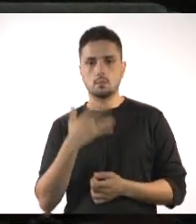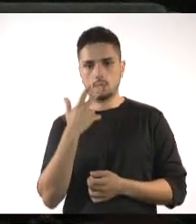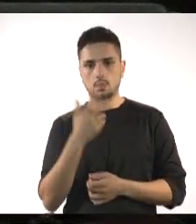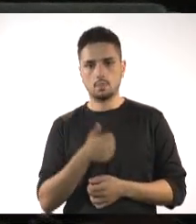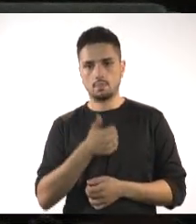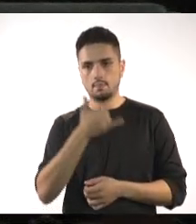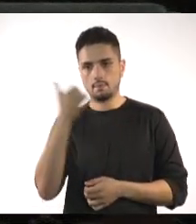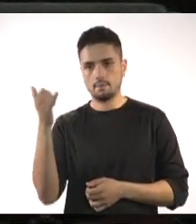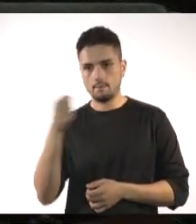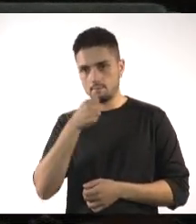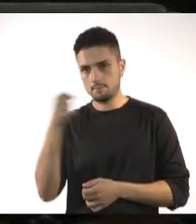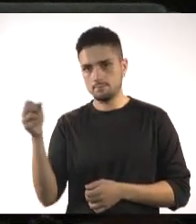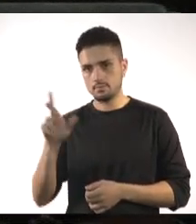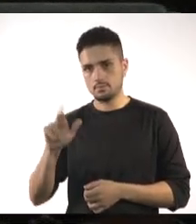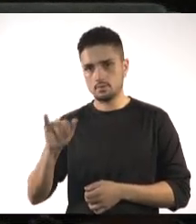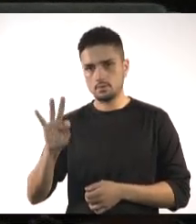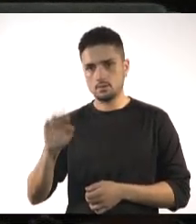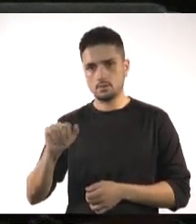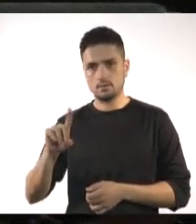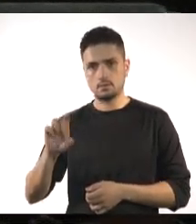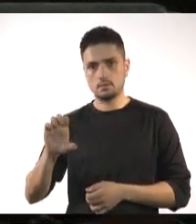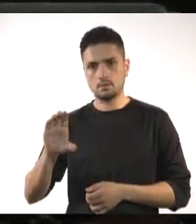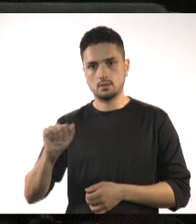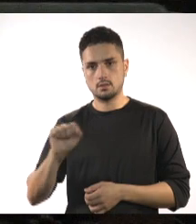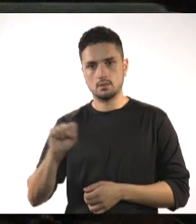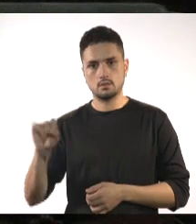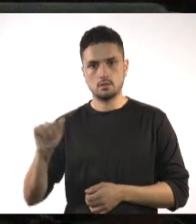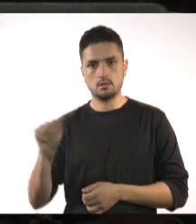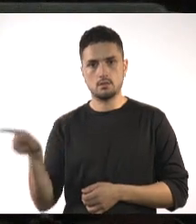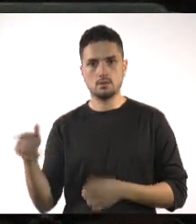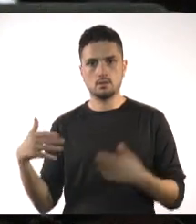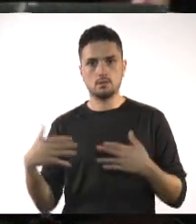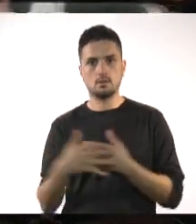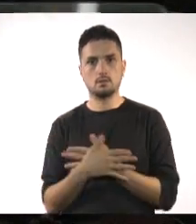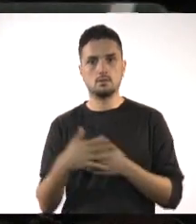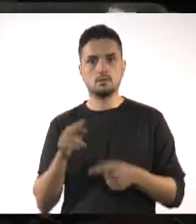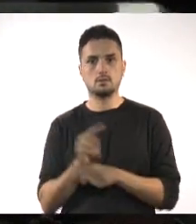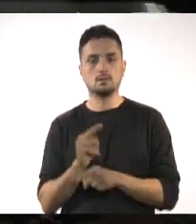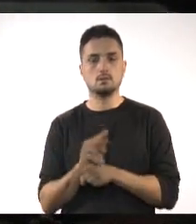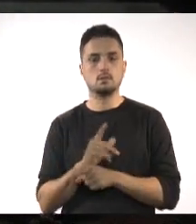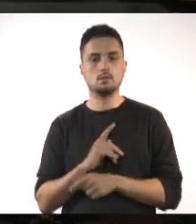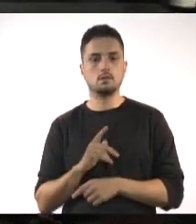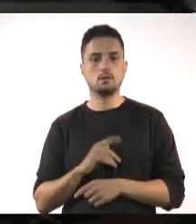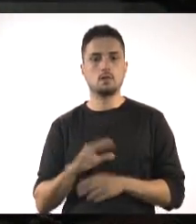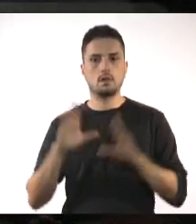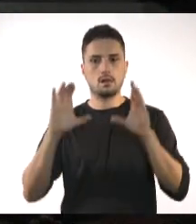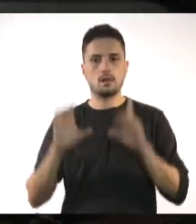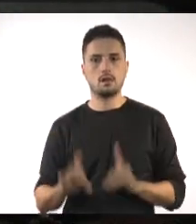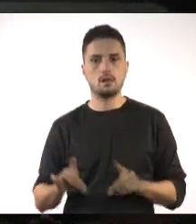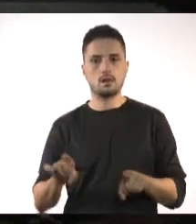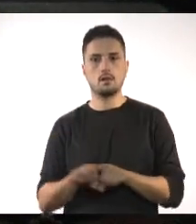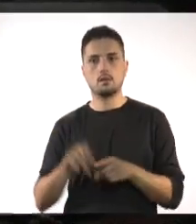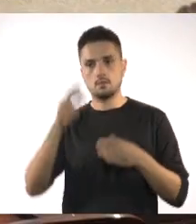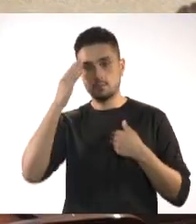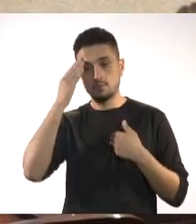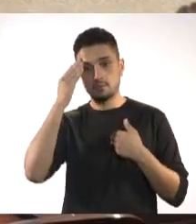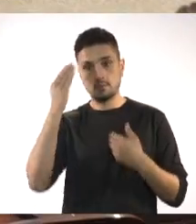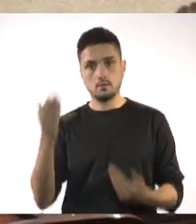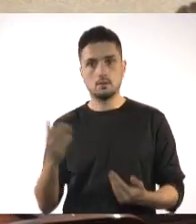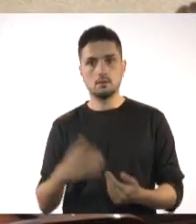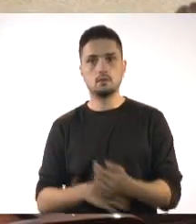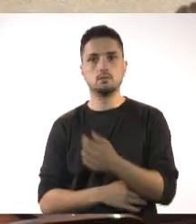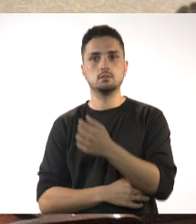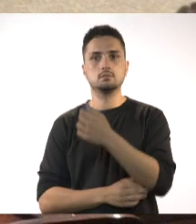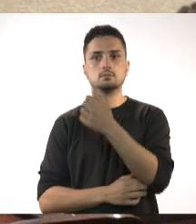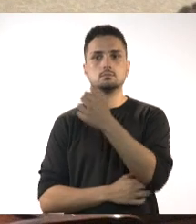de Cássia, coordenadora do Vicariato Suburbano da Pastoral da Saúde, agradecendo sua presença e também agradecendo o fato da gente ter